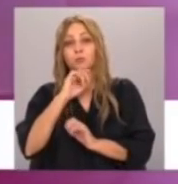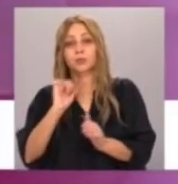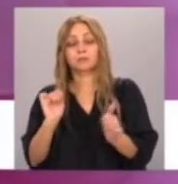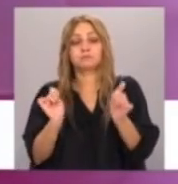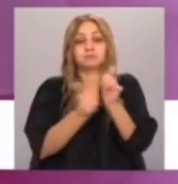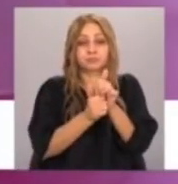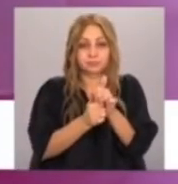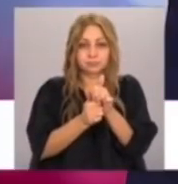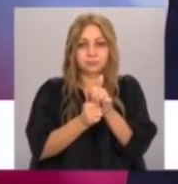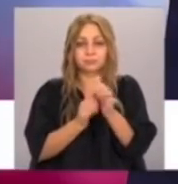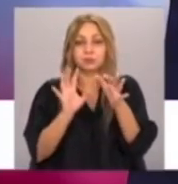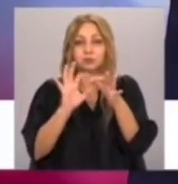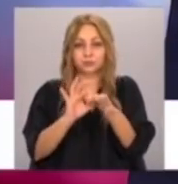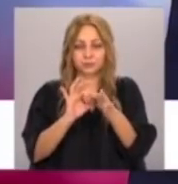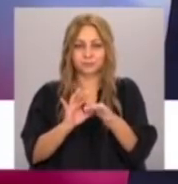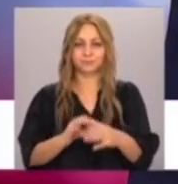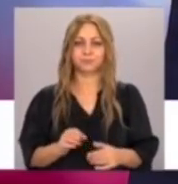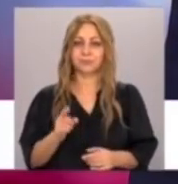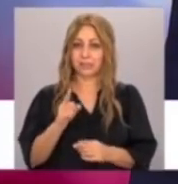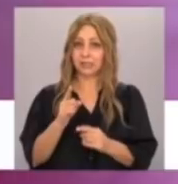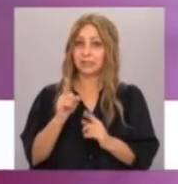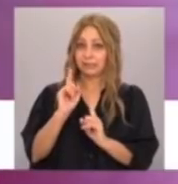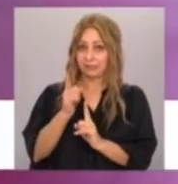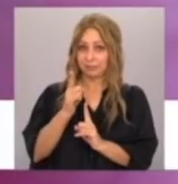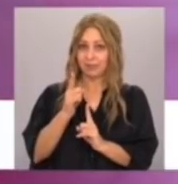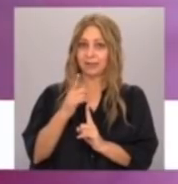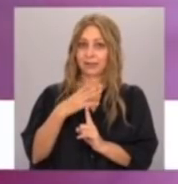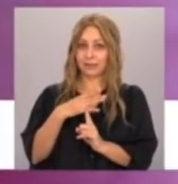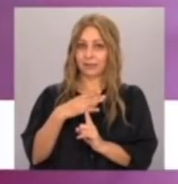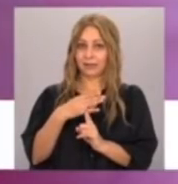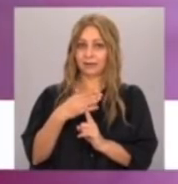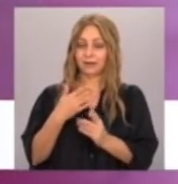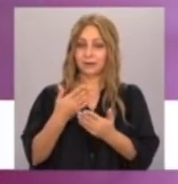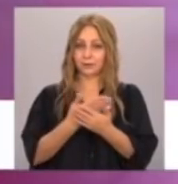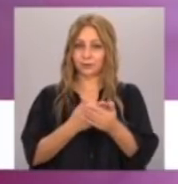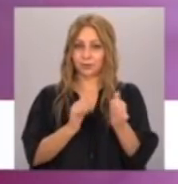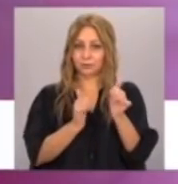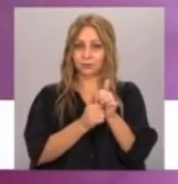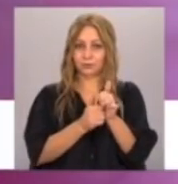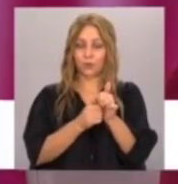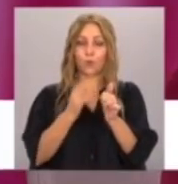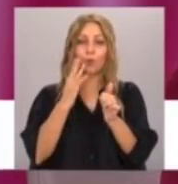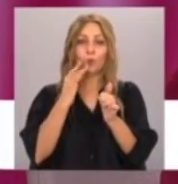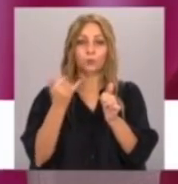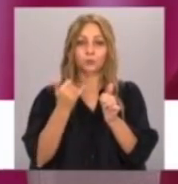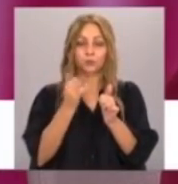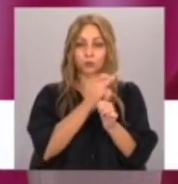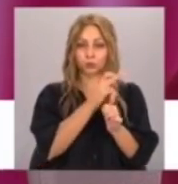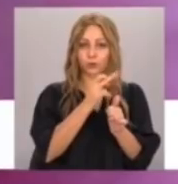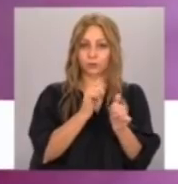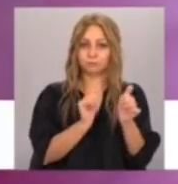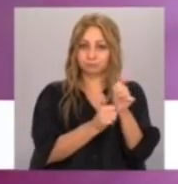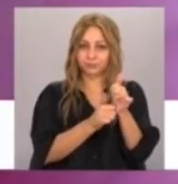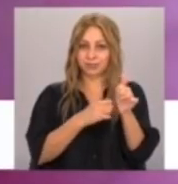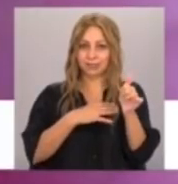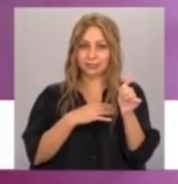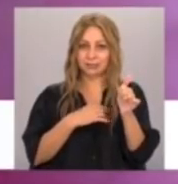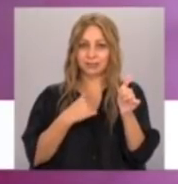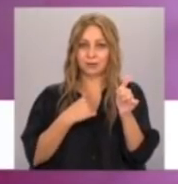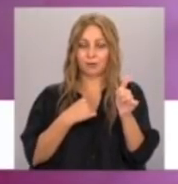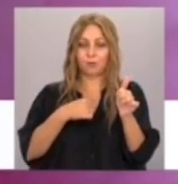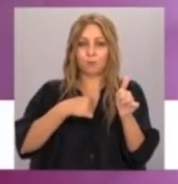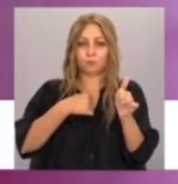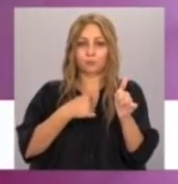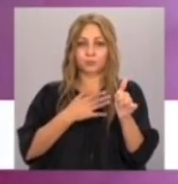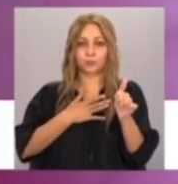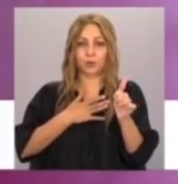alguns nosso trabalho e está disponível o jogo tem segredo para poder vir a ser quem sabe o número de hoje Rodrigo é eu então as